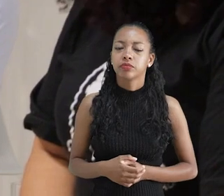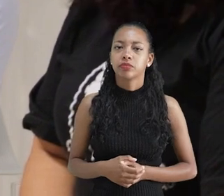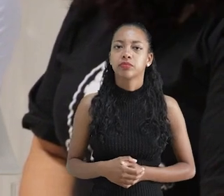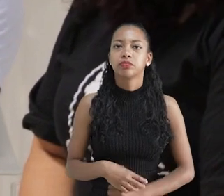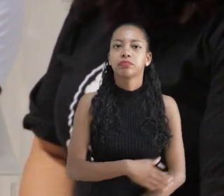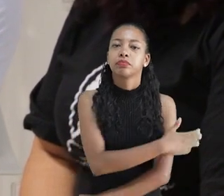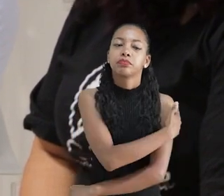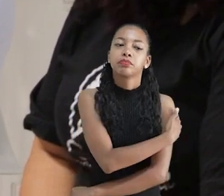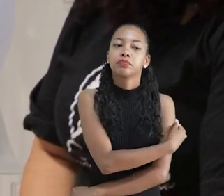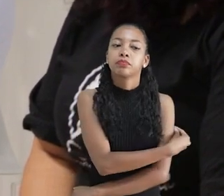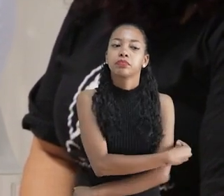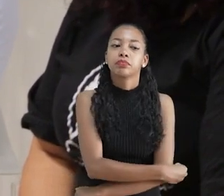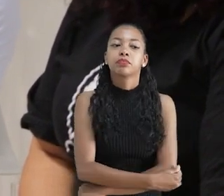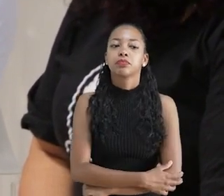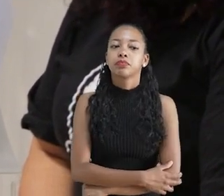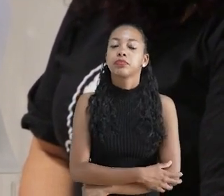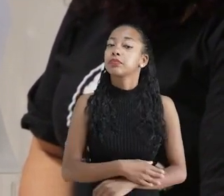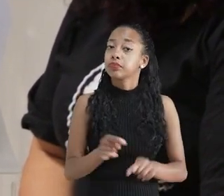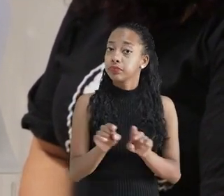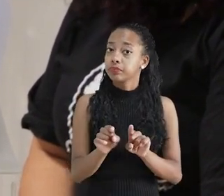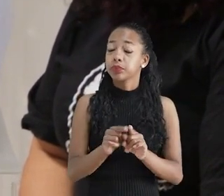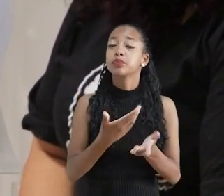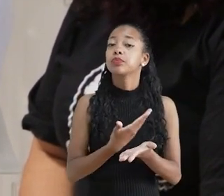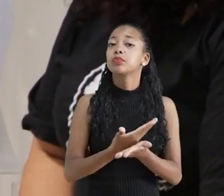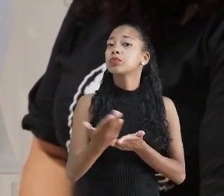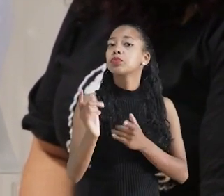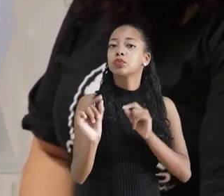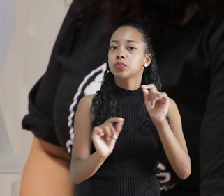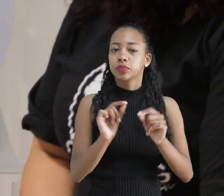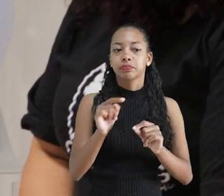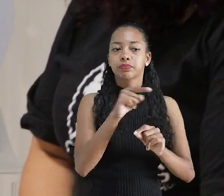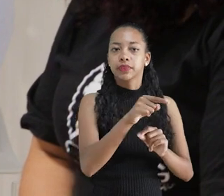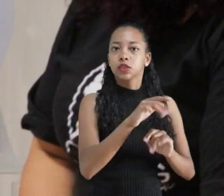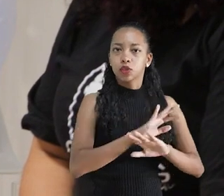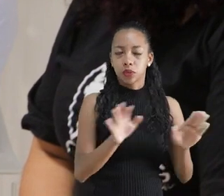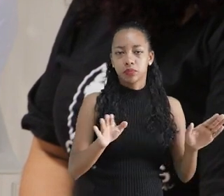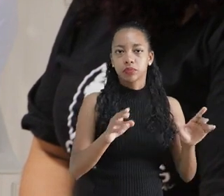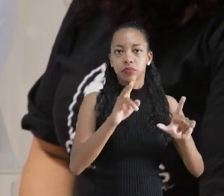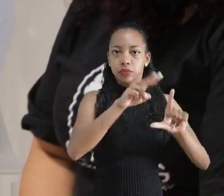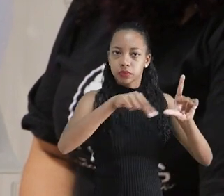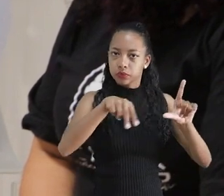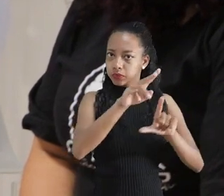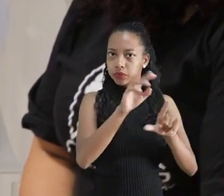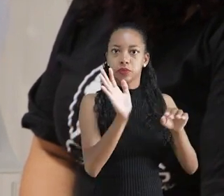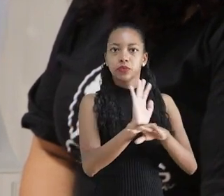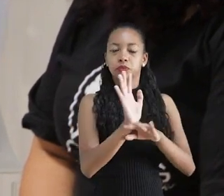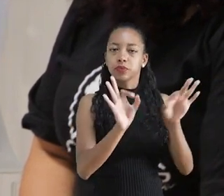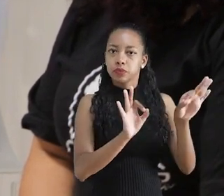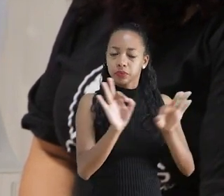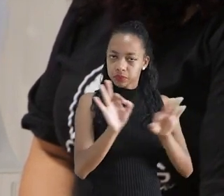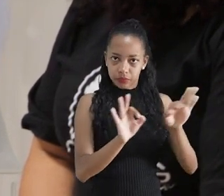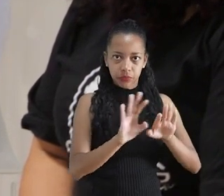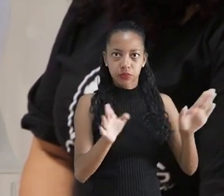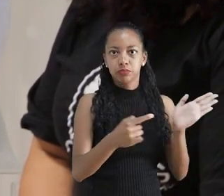potente E aí a gente também começou a trabalhar essas questões nas escolas não só fazer a exibição dos vídeos